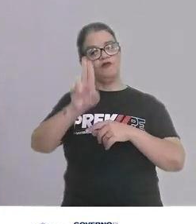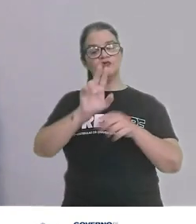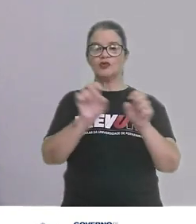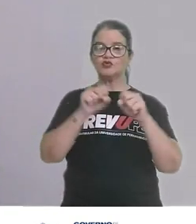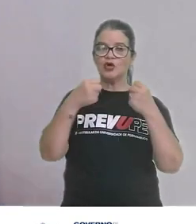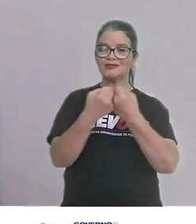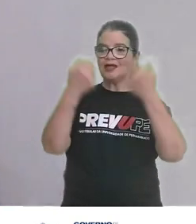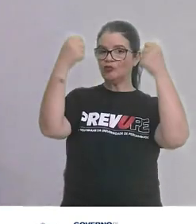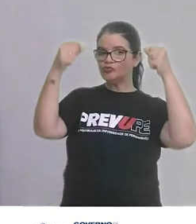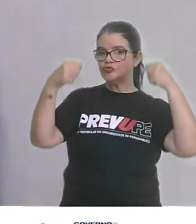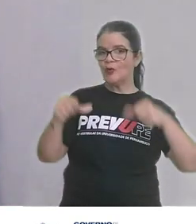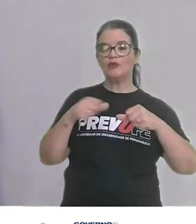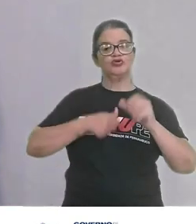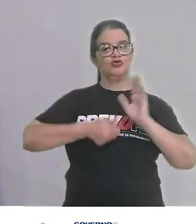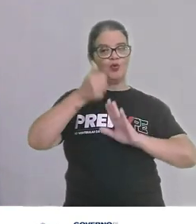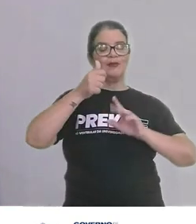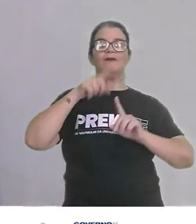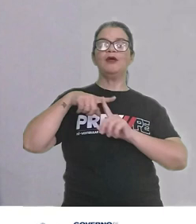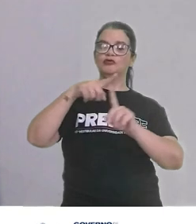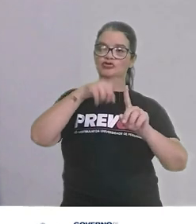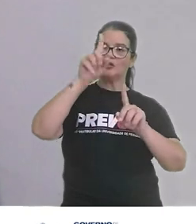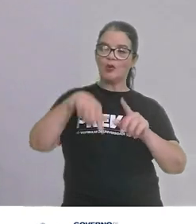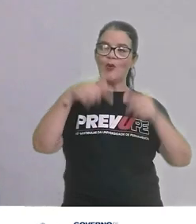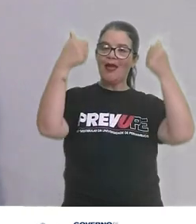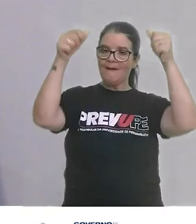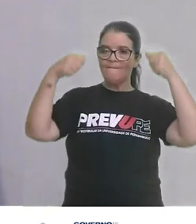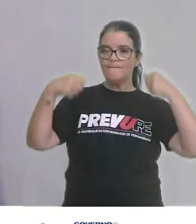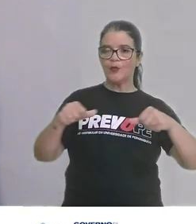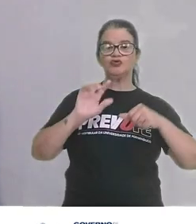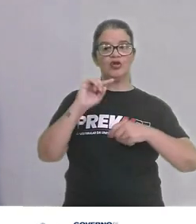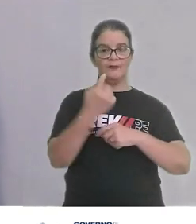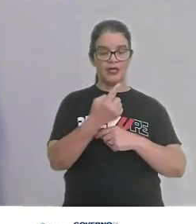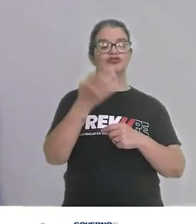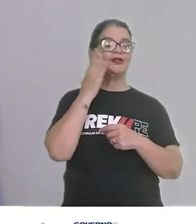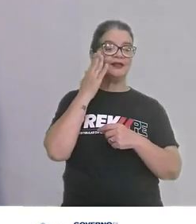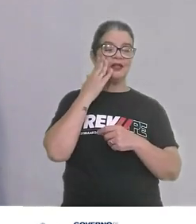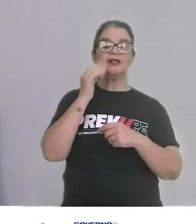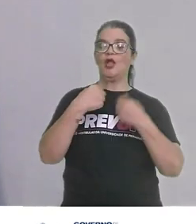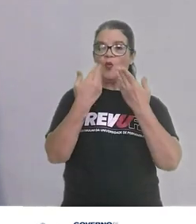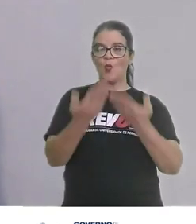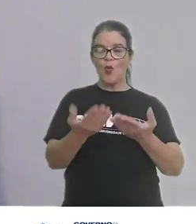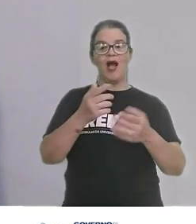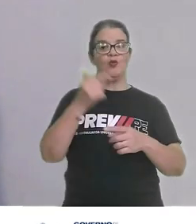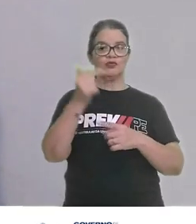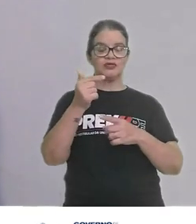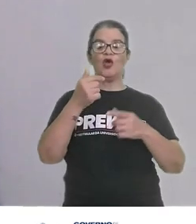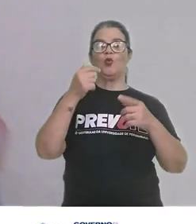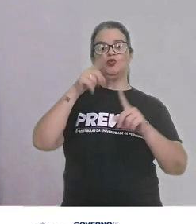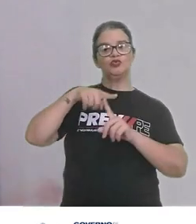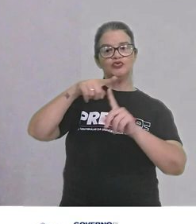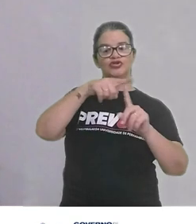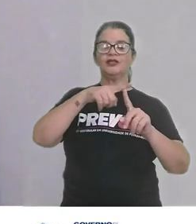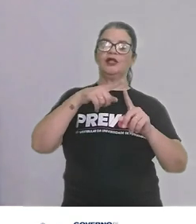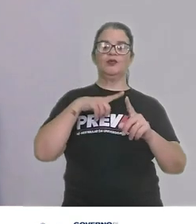dos posts. Então, o primeiro gênero é esse post. E para a gente entender qual é o segundo gênero, né?